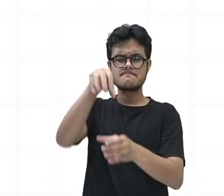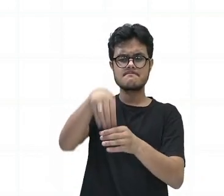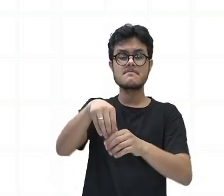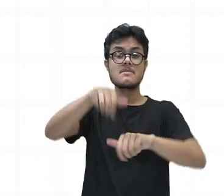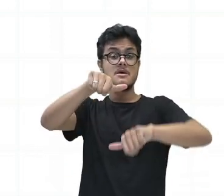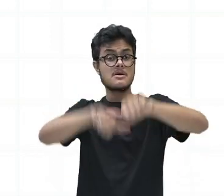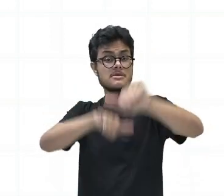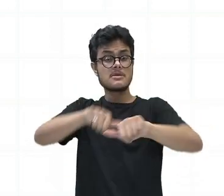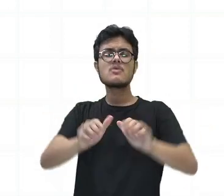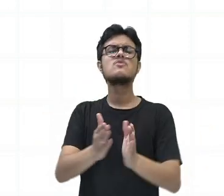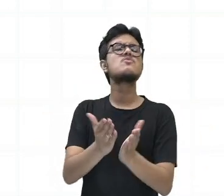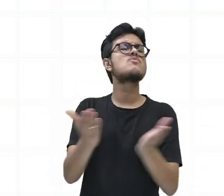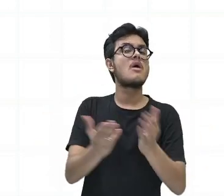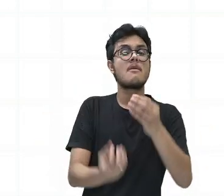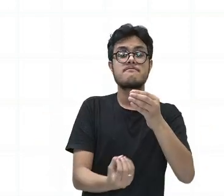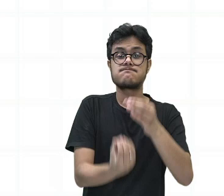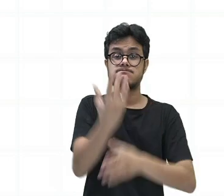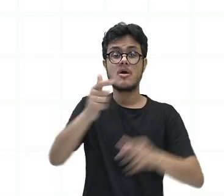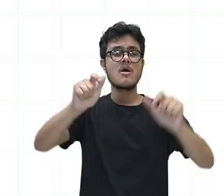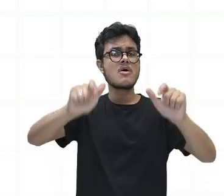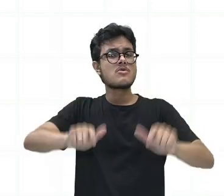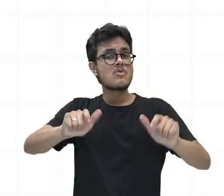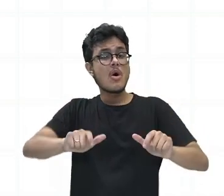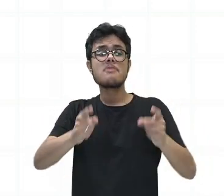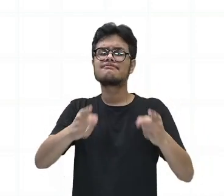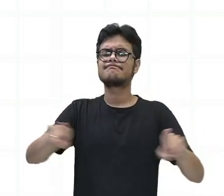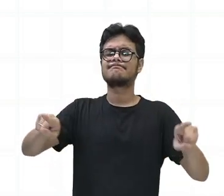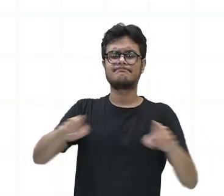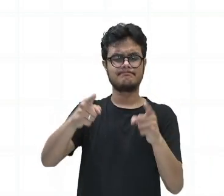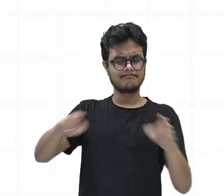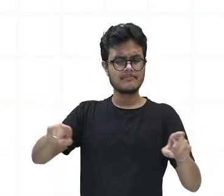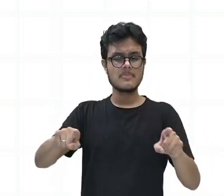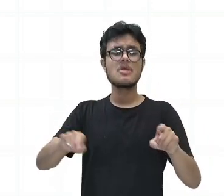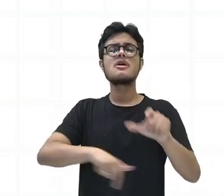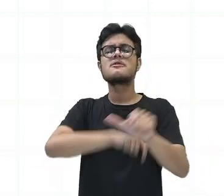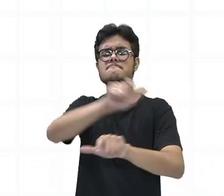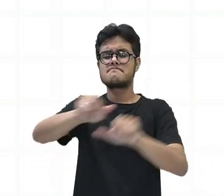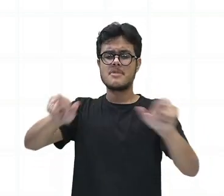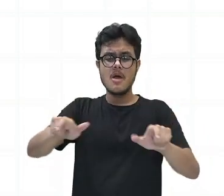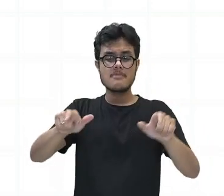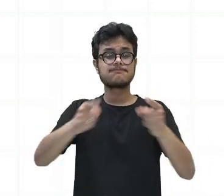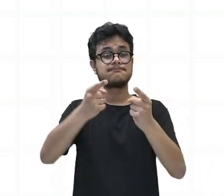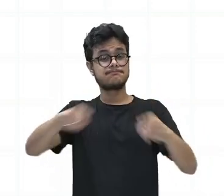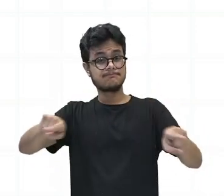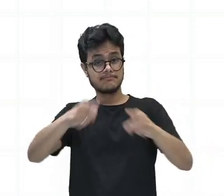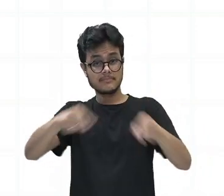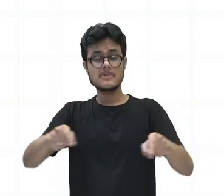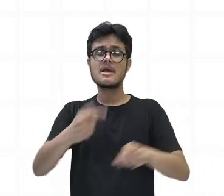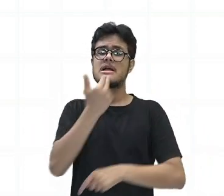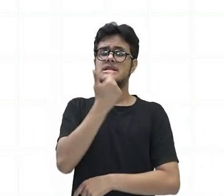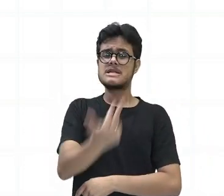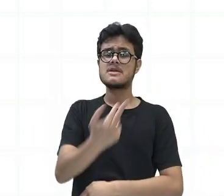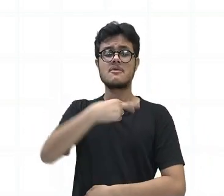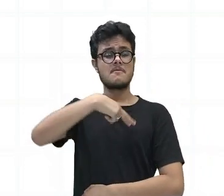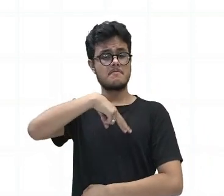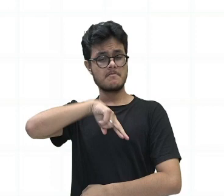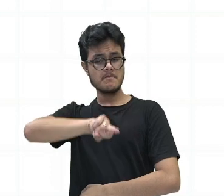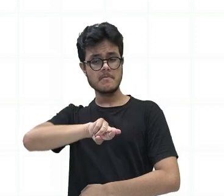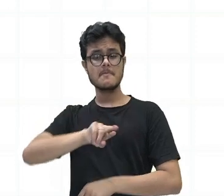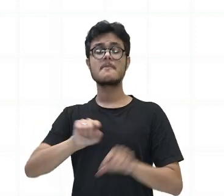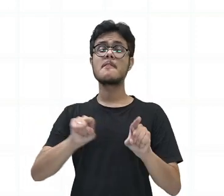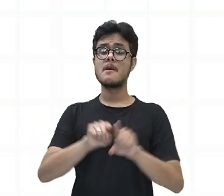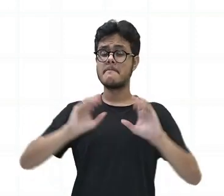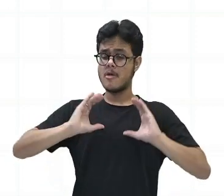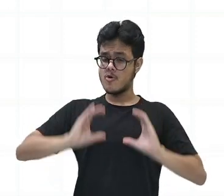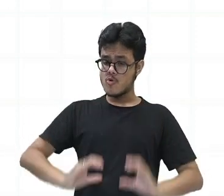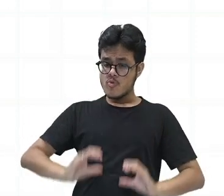concepção sociocultural, analisando sua origem etnográfica, a manifestação em determinados povos